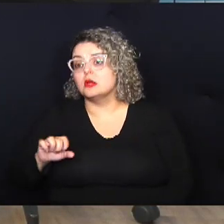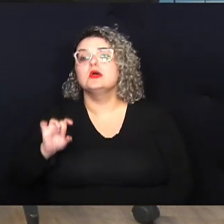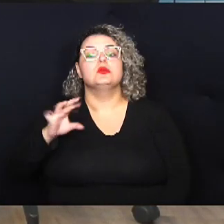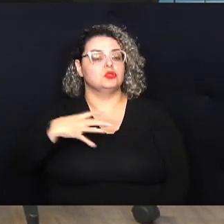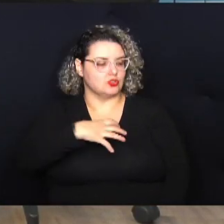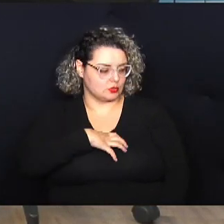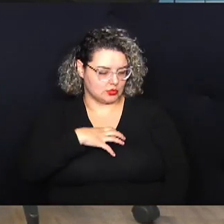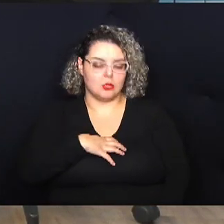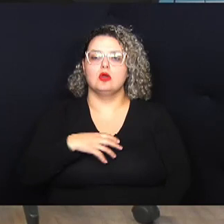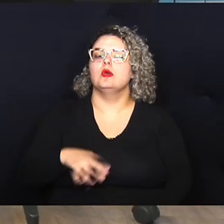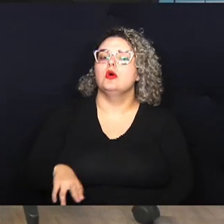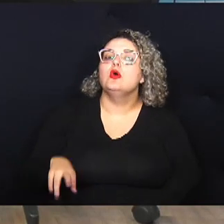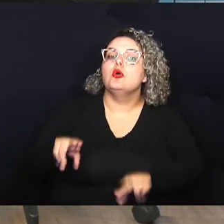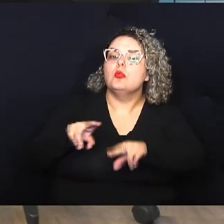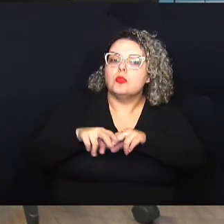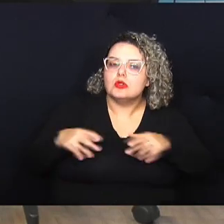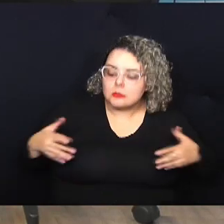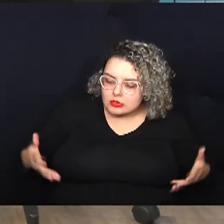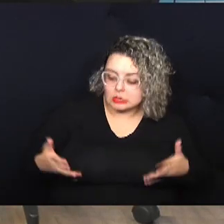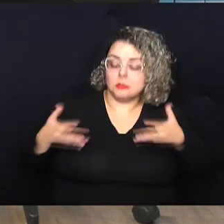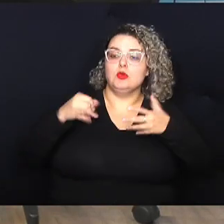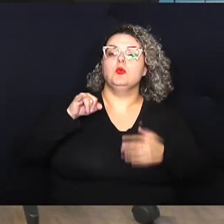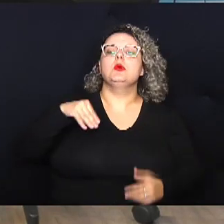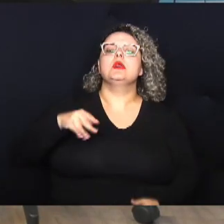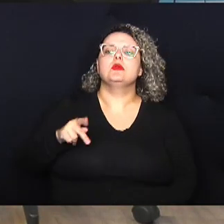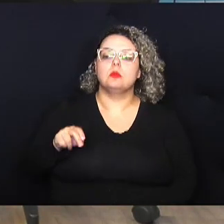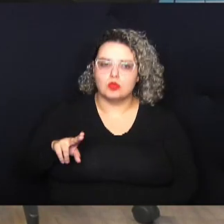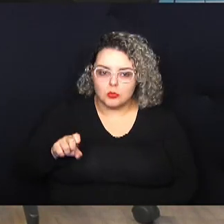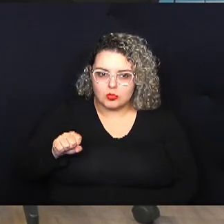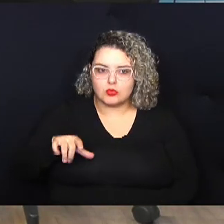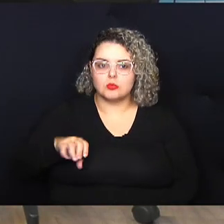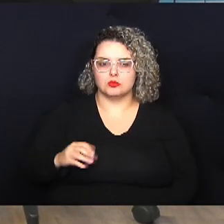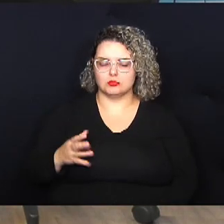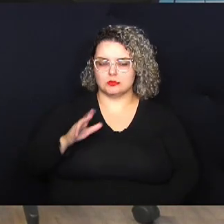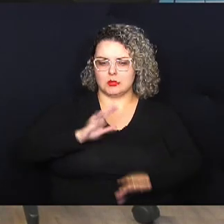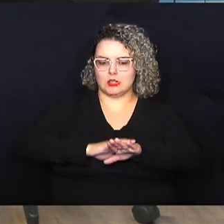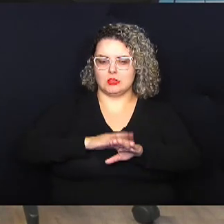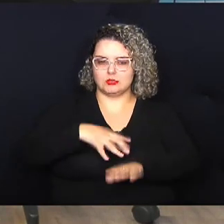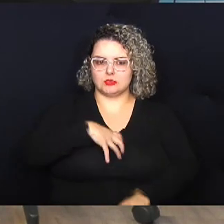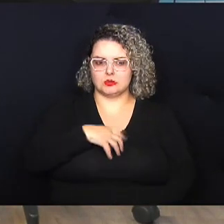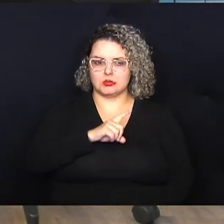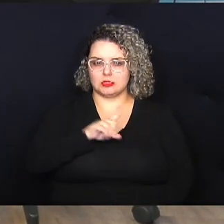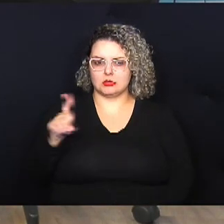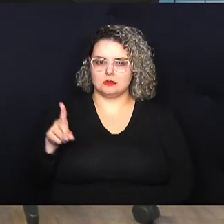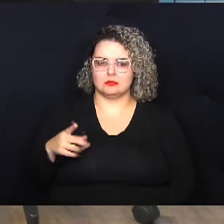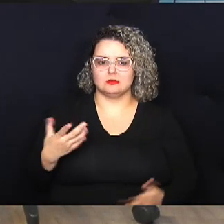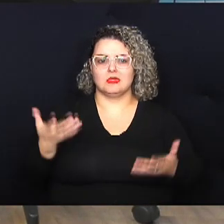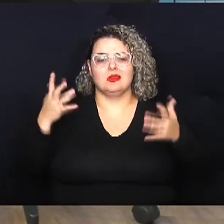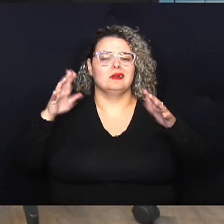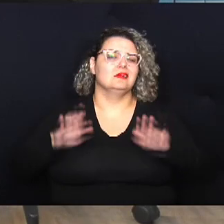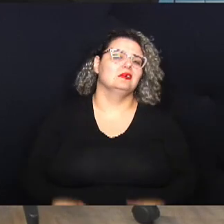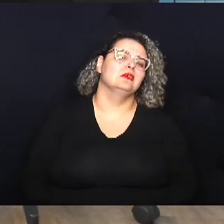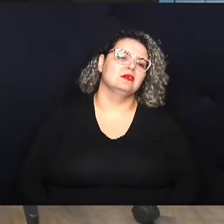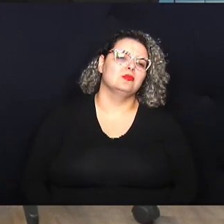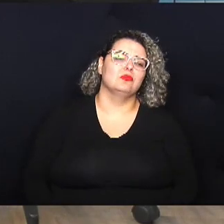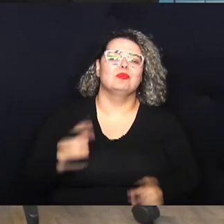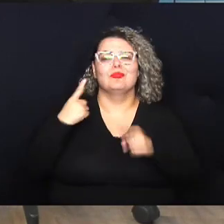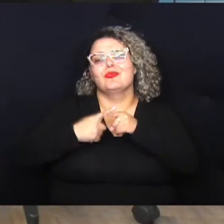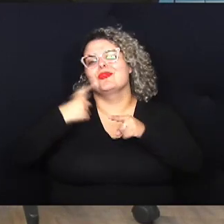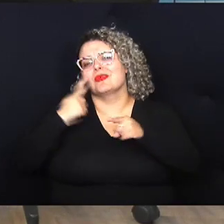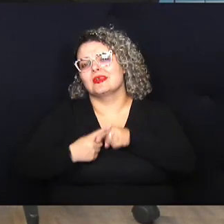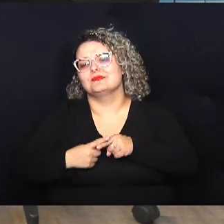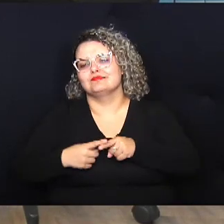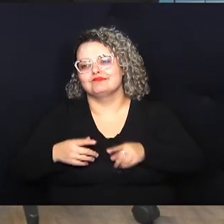vezes, a gente tem esse temos aquele gatilho, impulso e a gente age de uma forma que não deveríamos e a gente fala, poxa vida, eu agi por